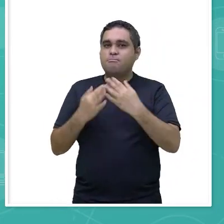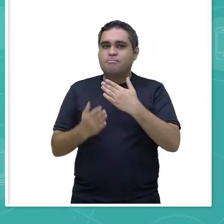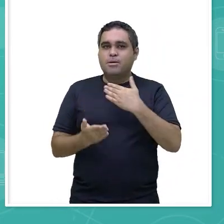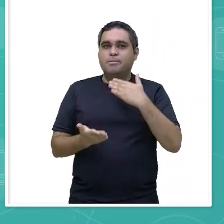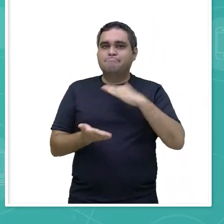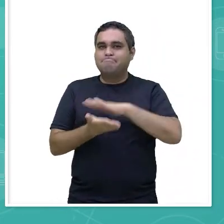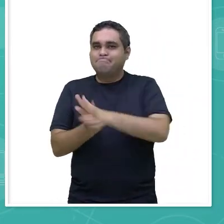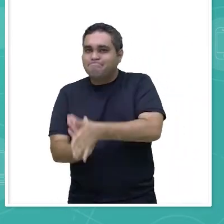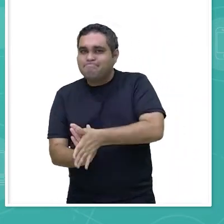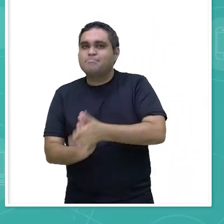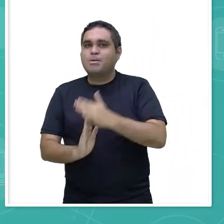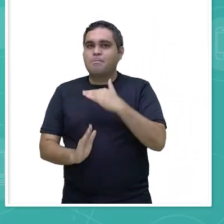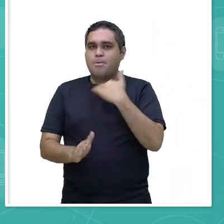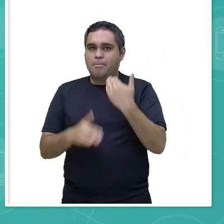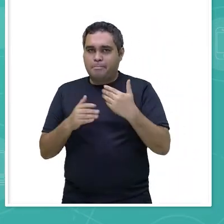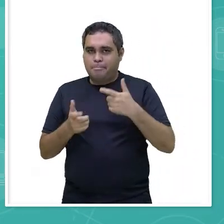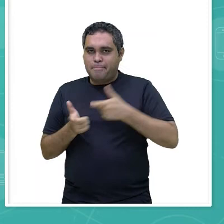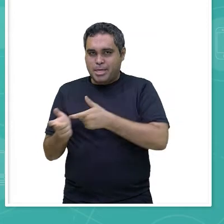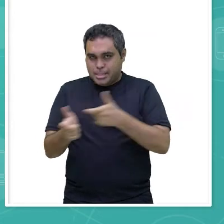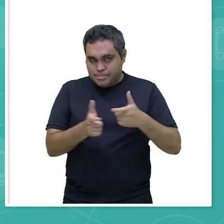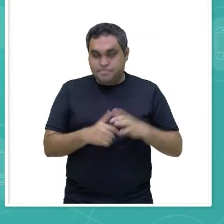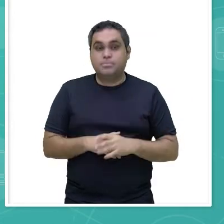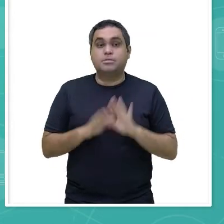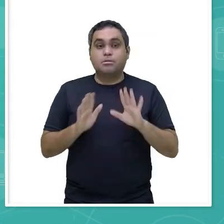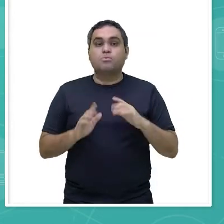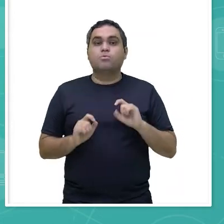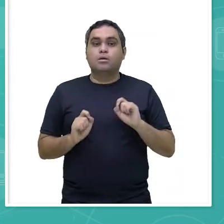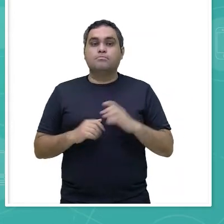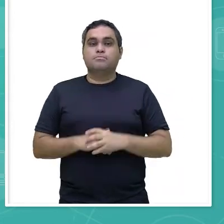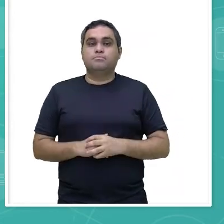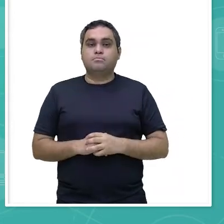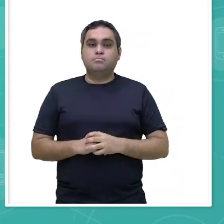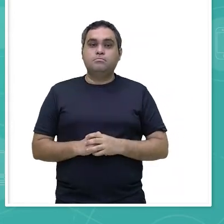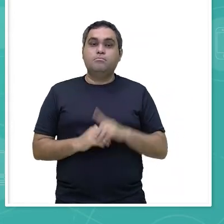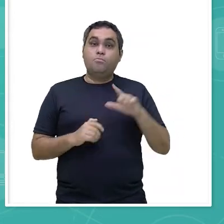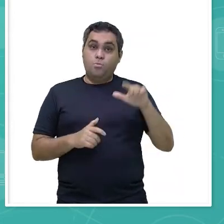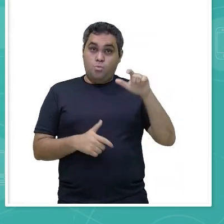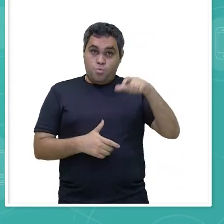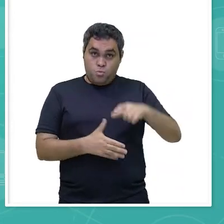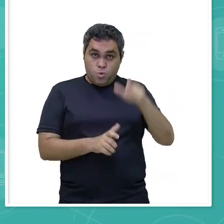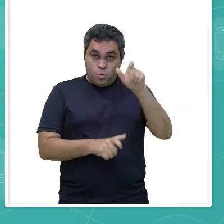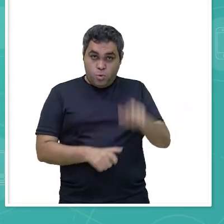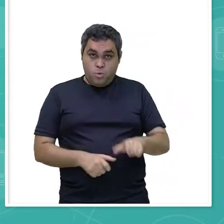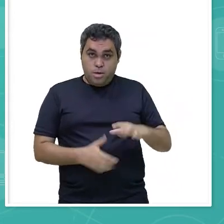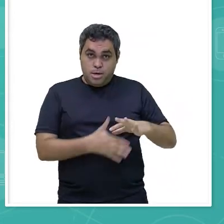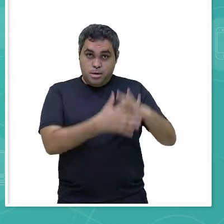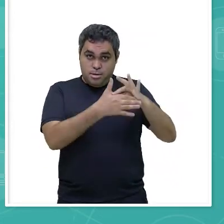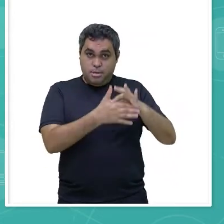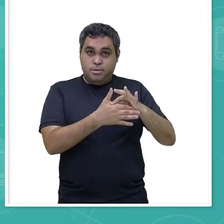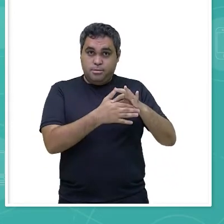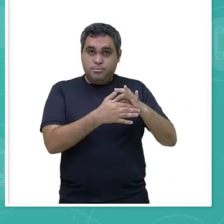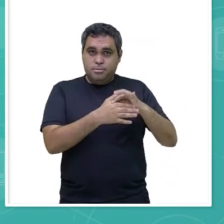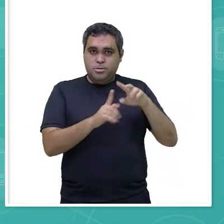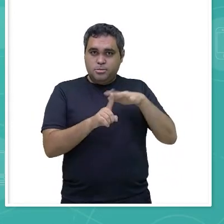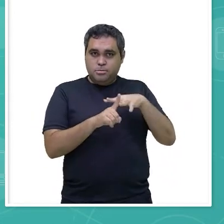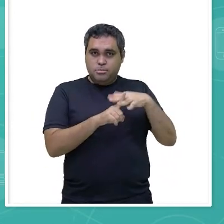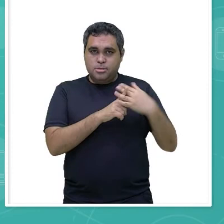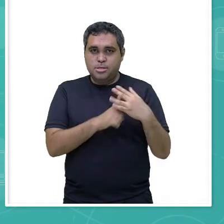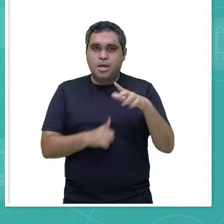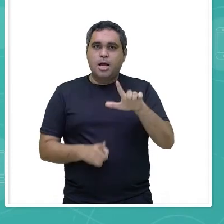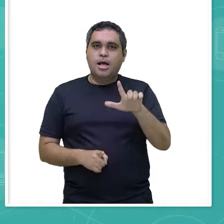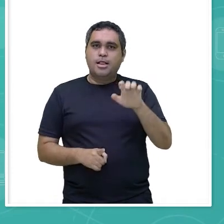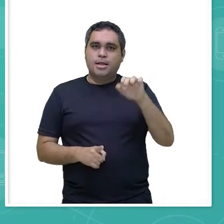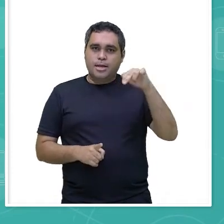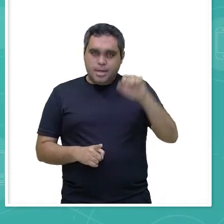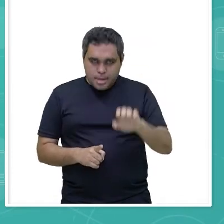Duma também, ou seja, ele vai instaurar um governo realmente revolucionário, tá? Lógico que eu sei que vocês estão curiosos para